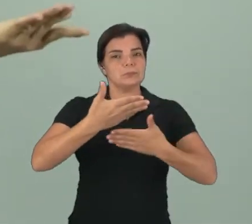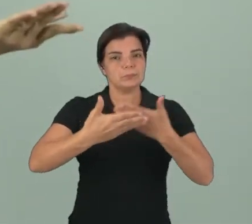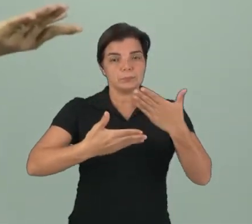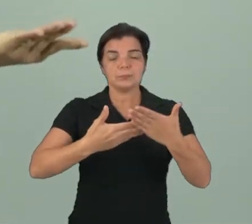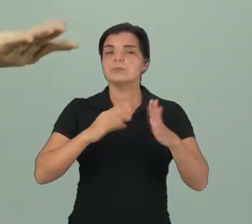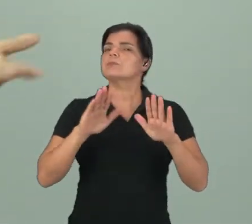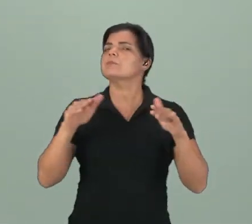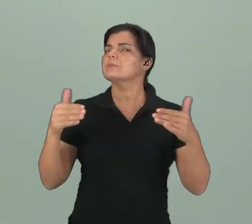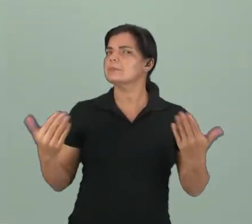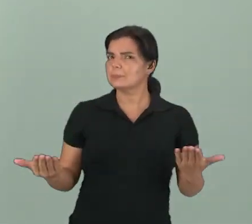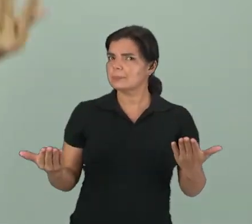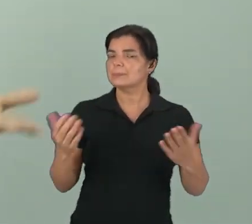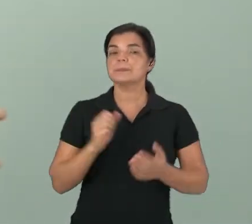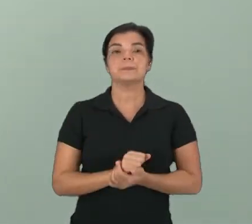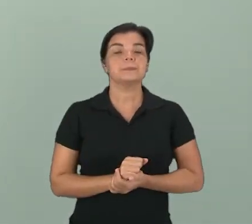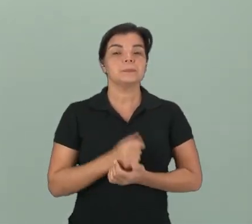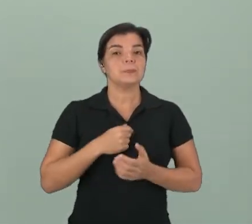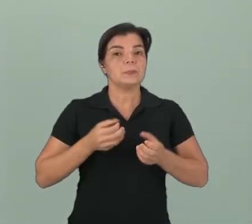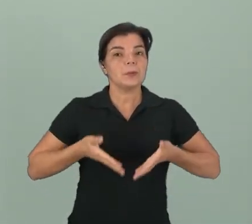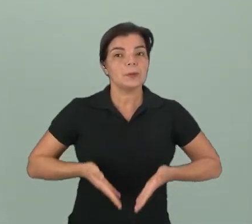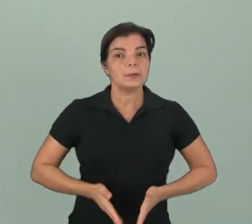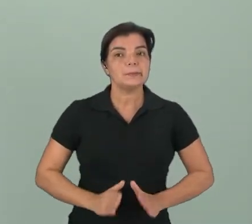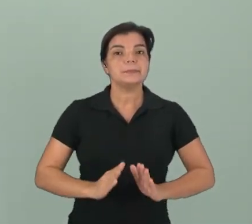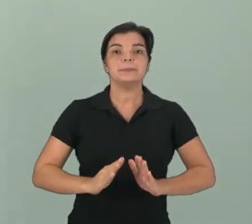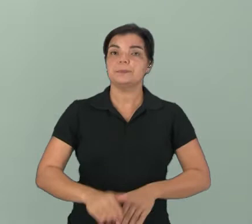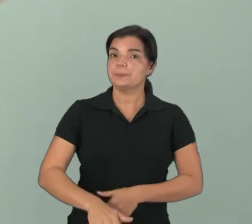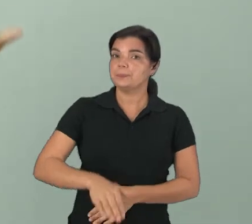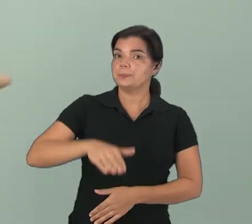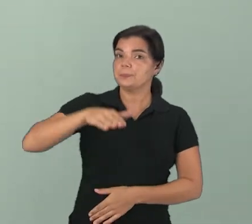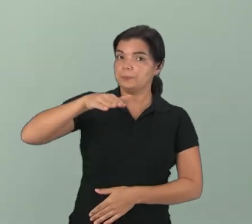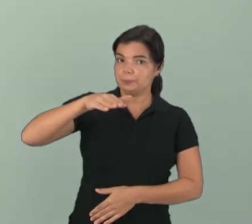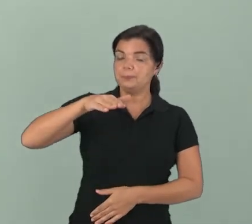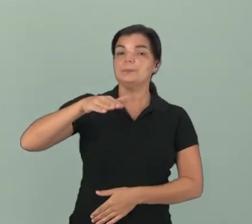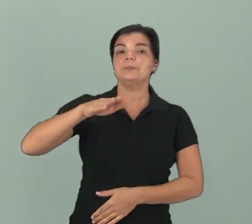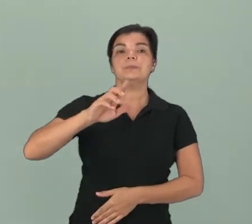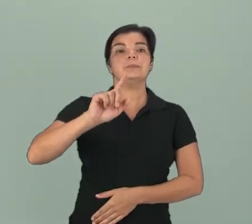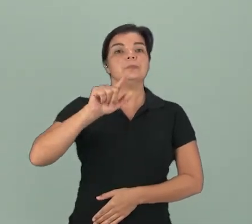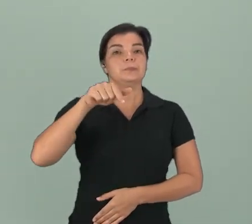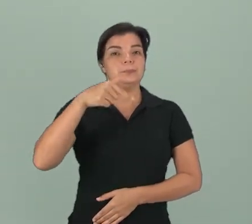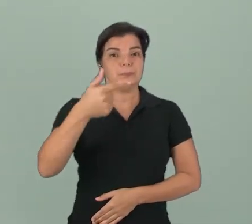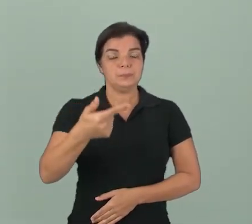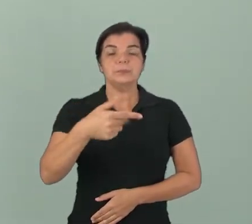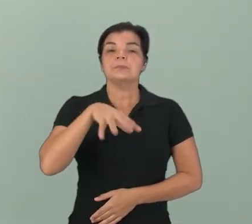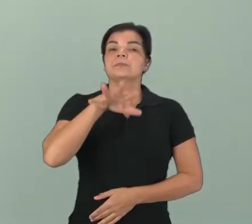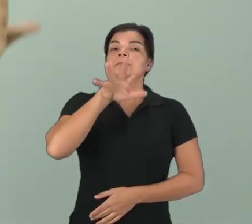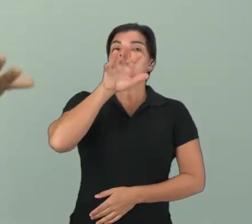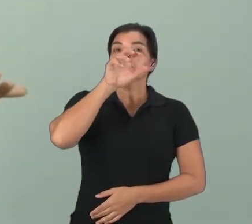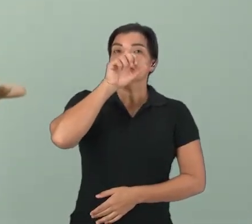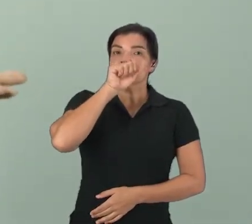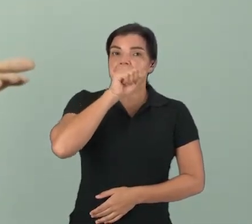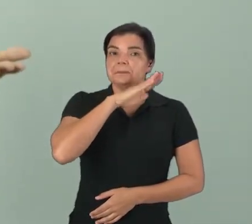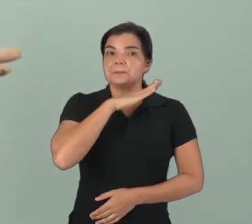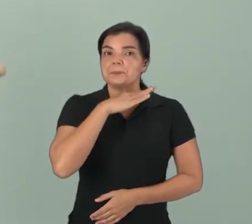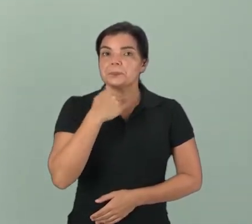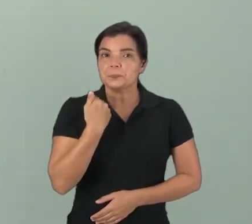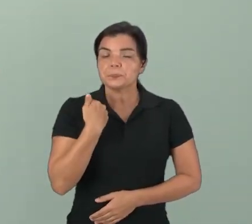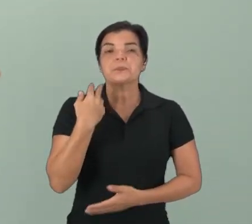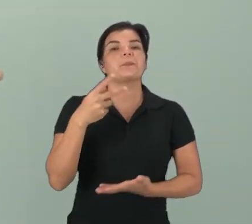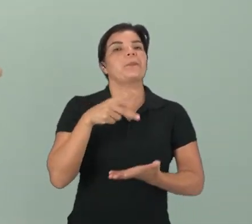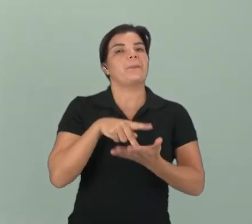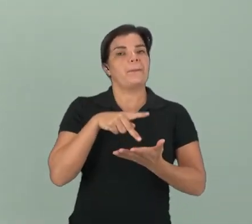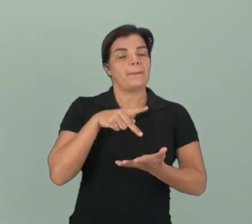que processos são esses? Eles nascem, crescem, se reproduzem, respiram e morrem. Isso